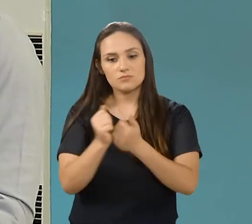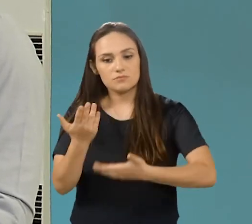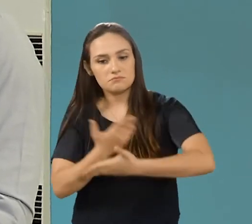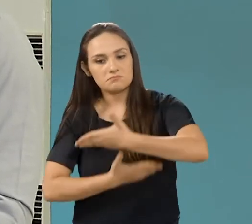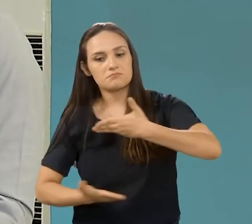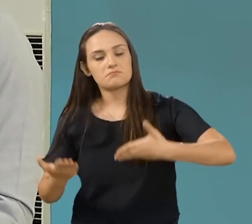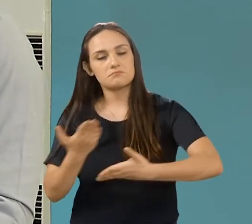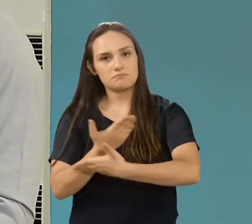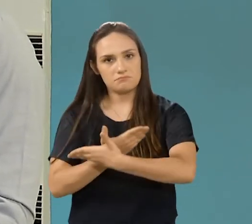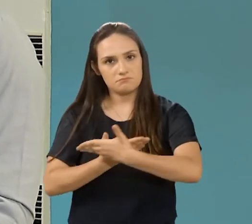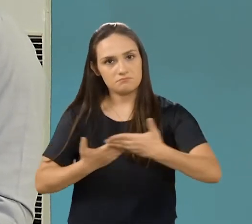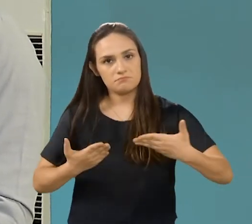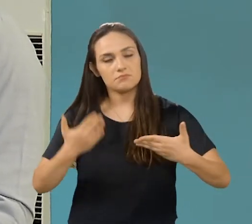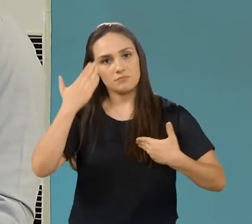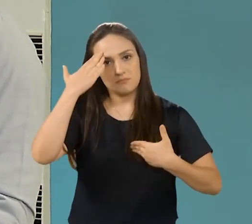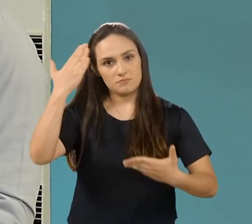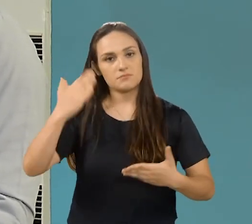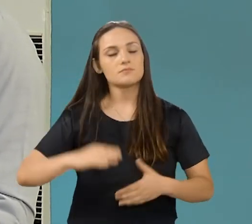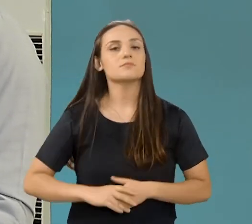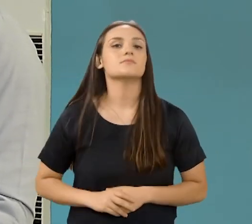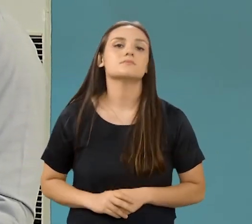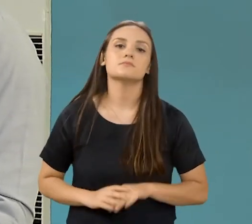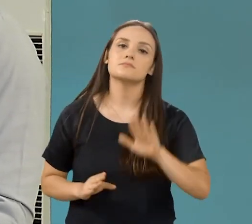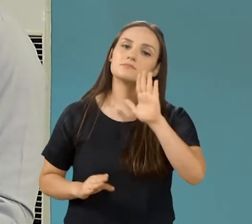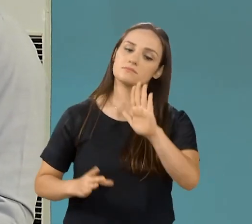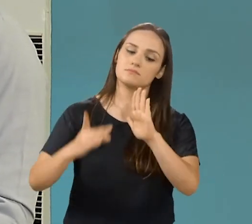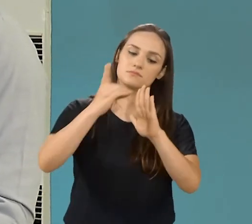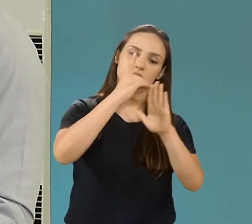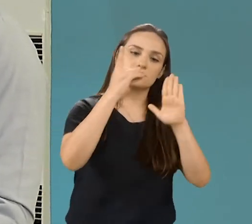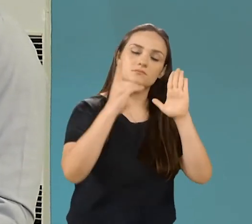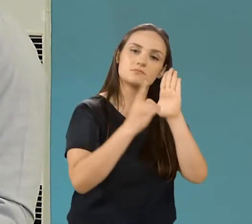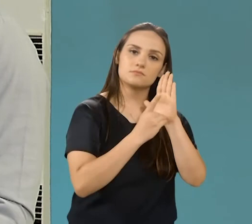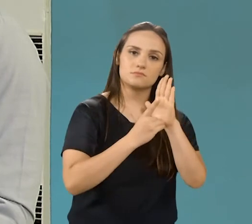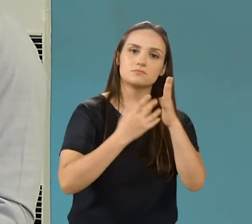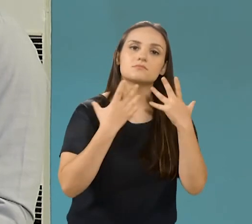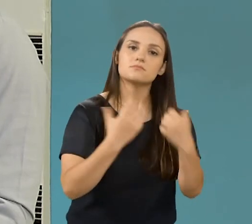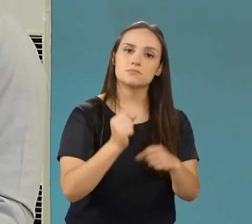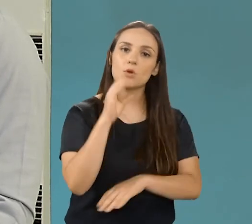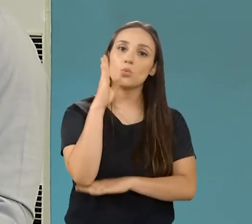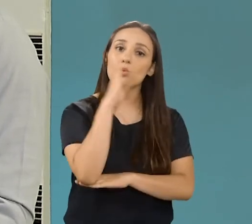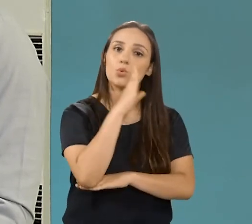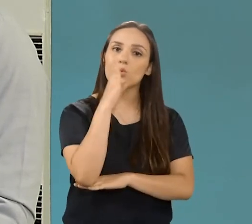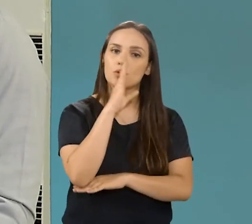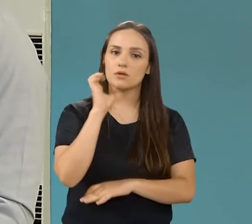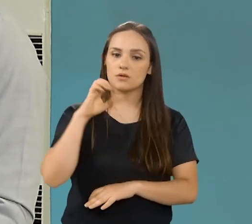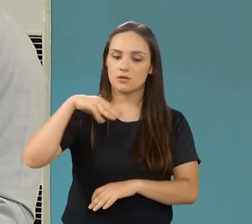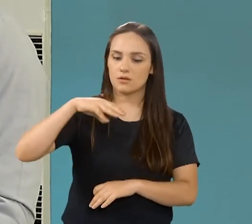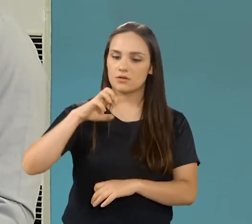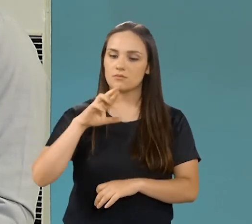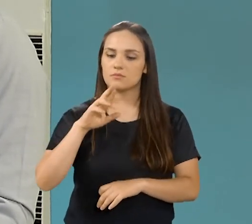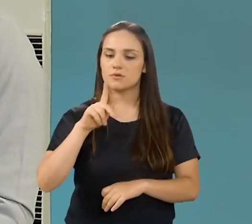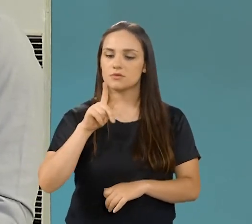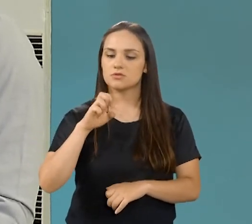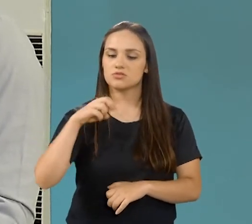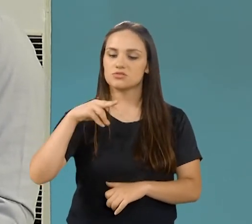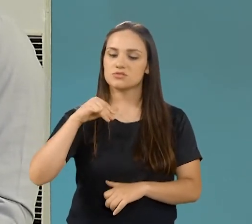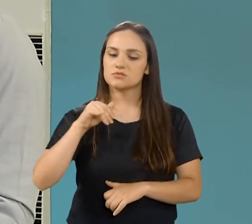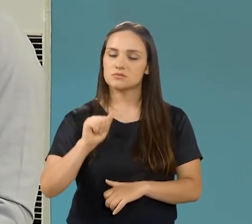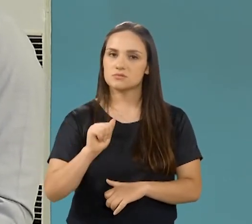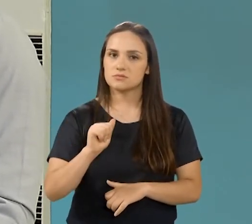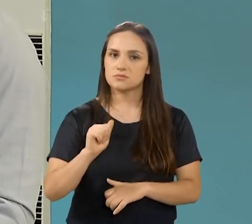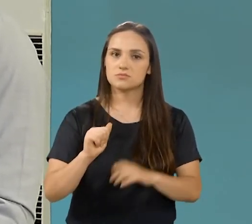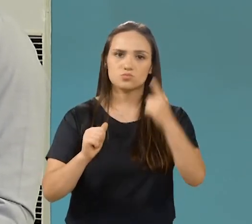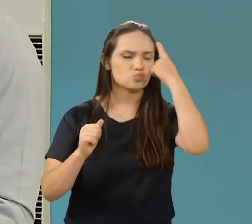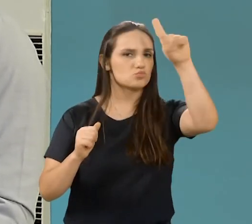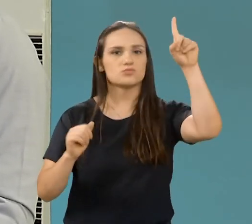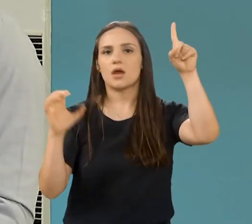feito. Como o secretário mencionou, o decreto de reconhecimento de situação de emergência aqui no estado do Mato Grosso do Sul foi em um dia. Em um